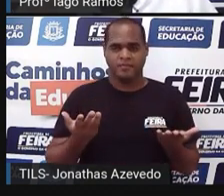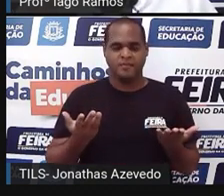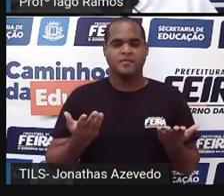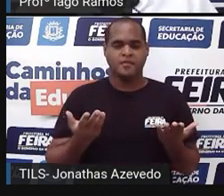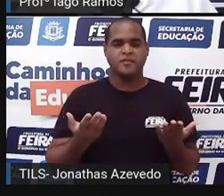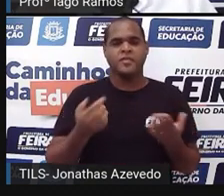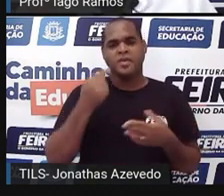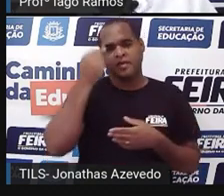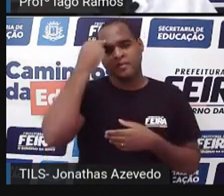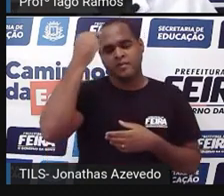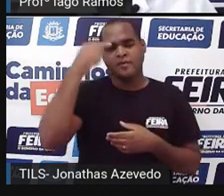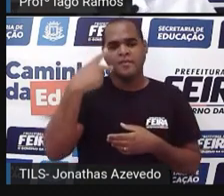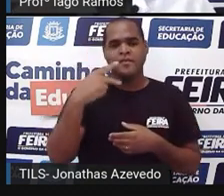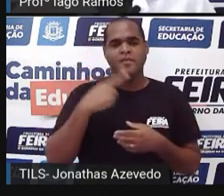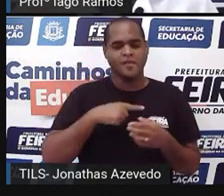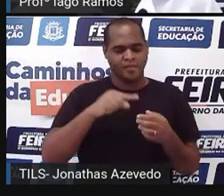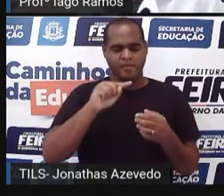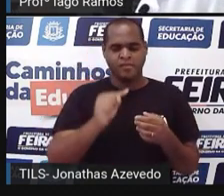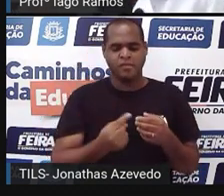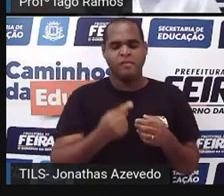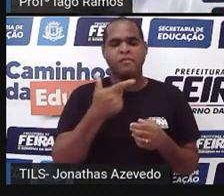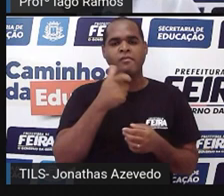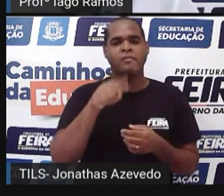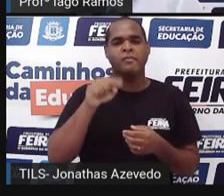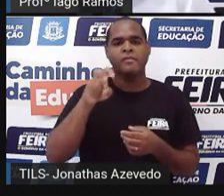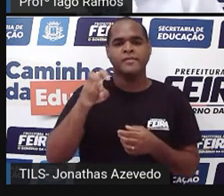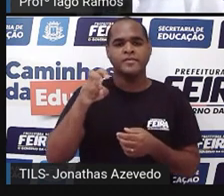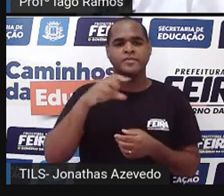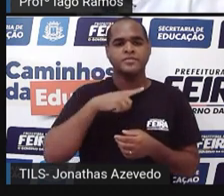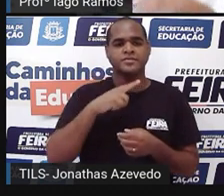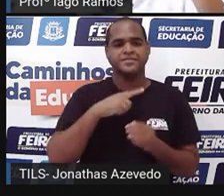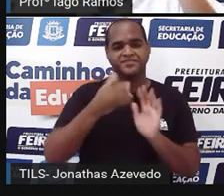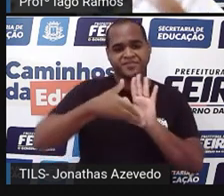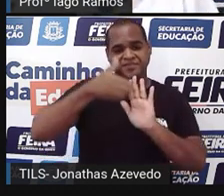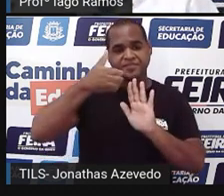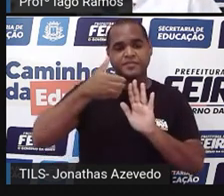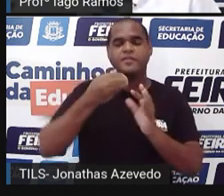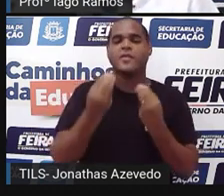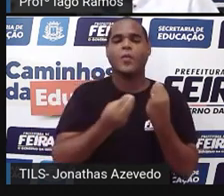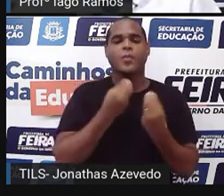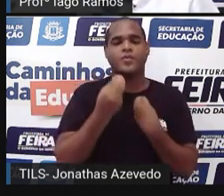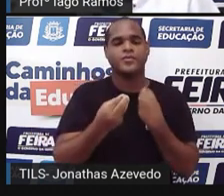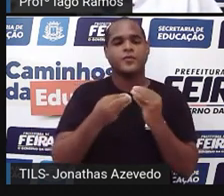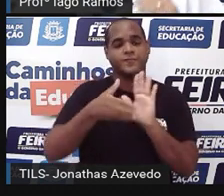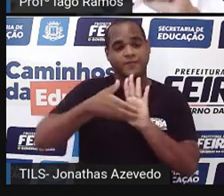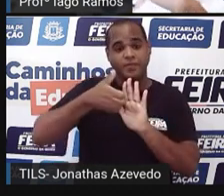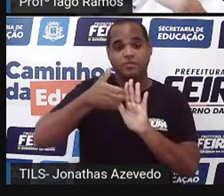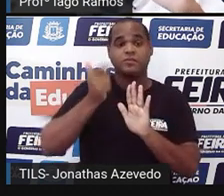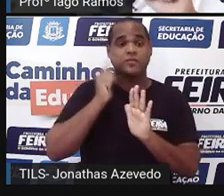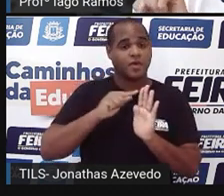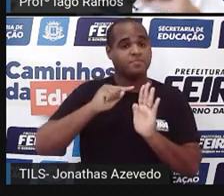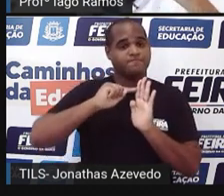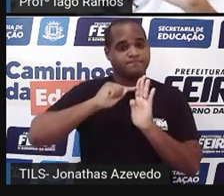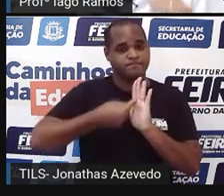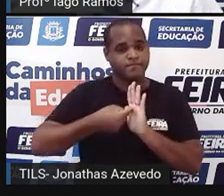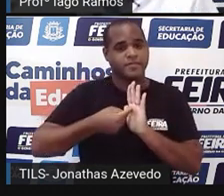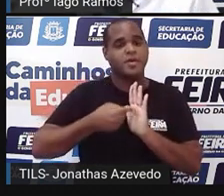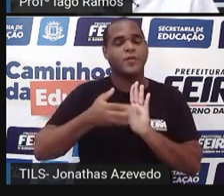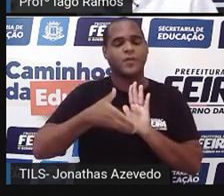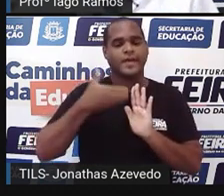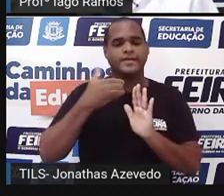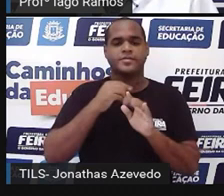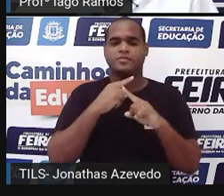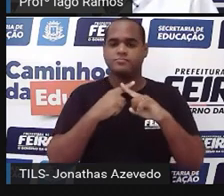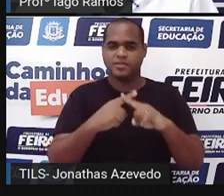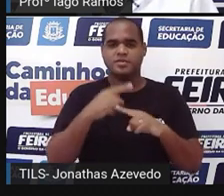a ideia tirar, do 21,5 e tem uma forma de tirar essa vinícola que é multiplicando